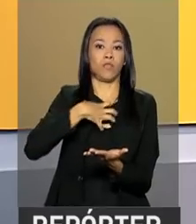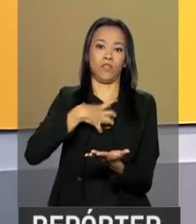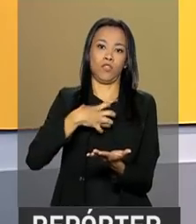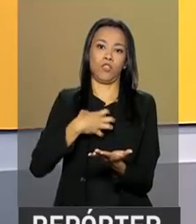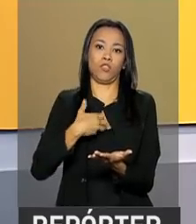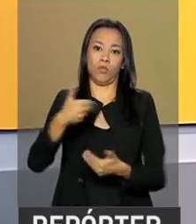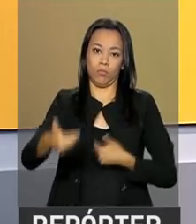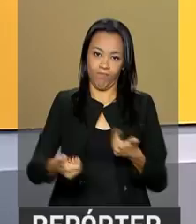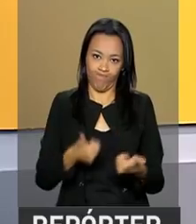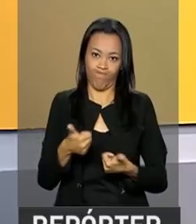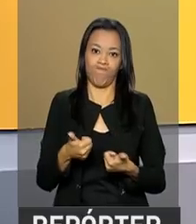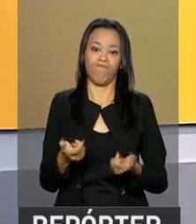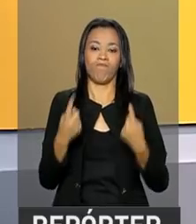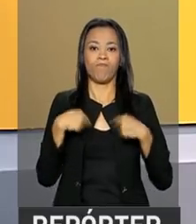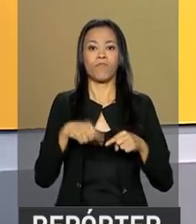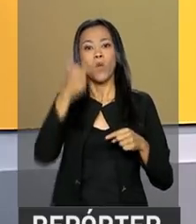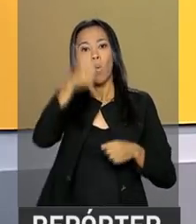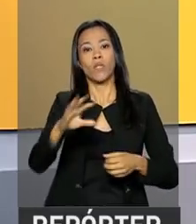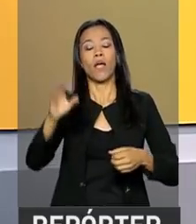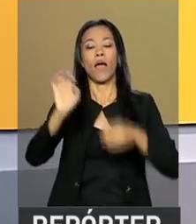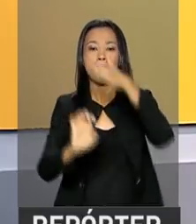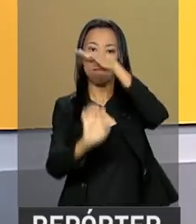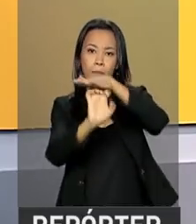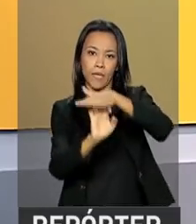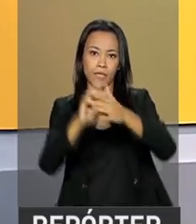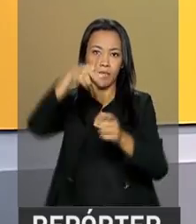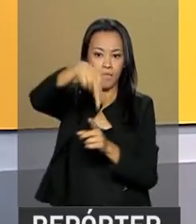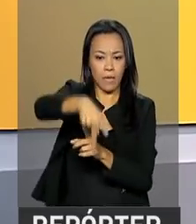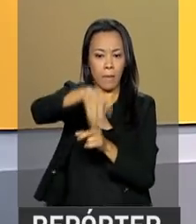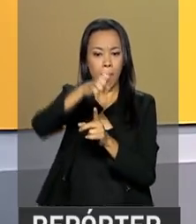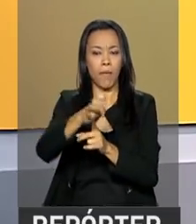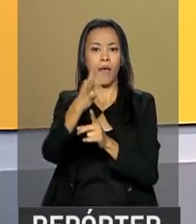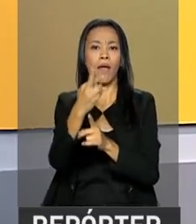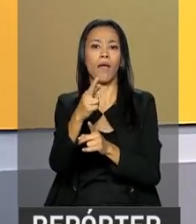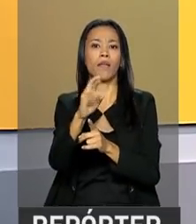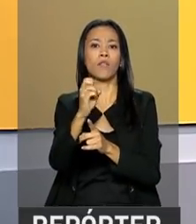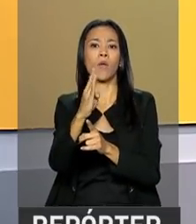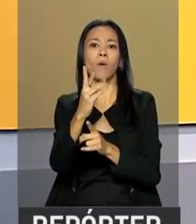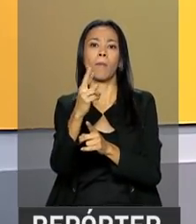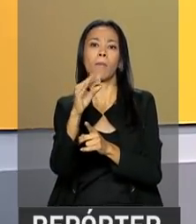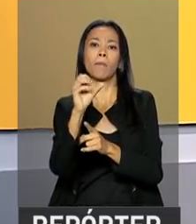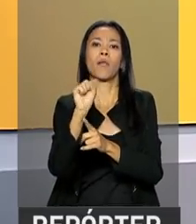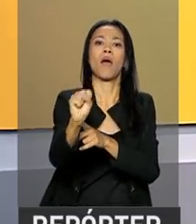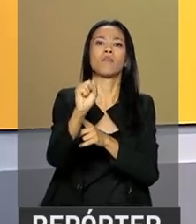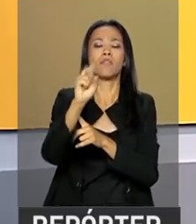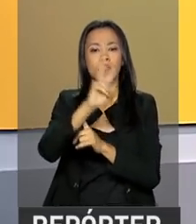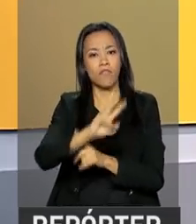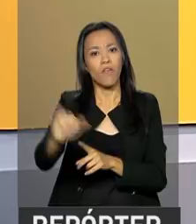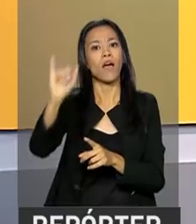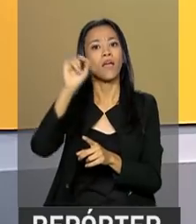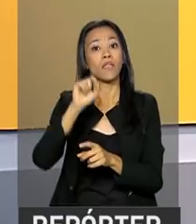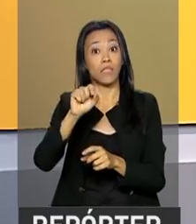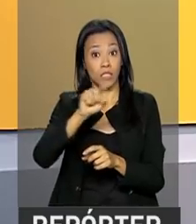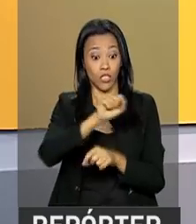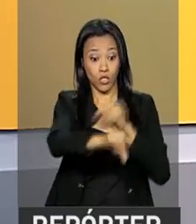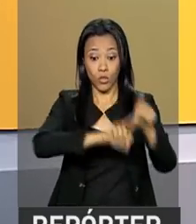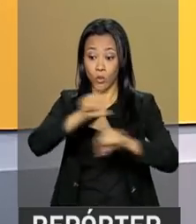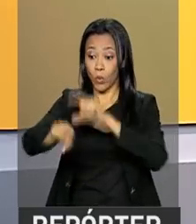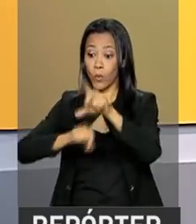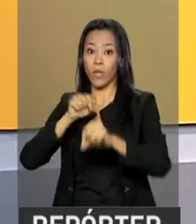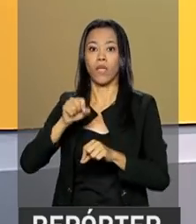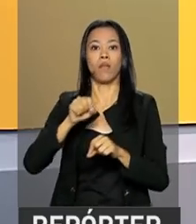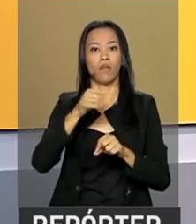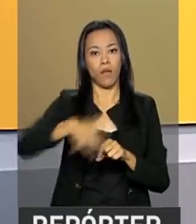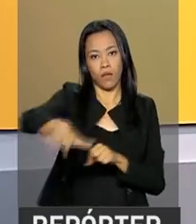ea petrobras vai exercer o direito de preferência sobre três das oito áreas do pré sal